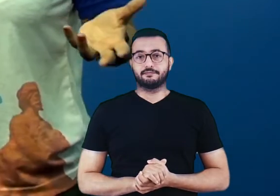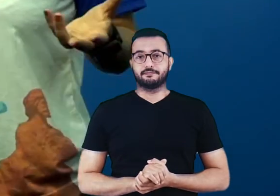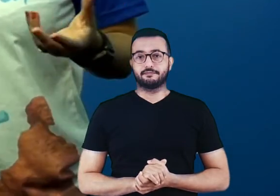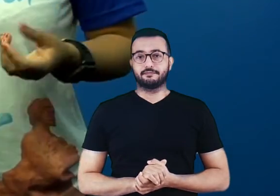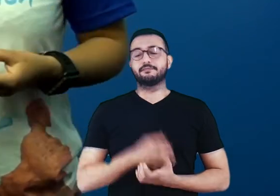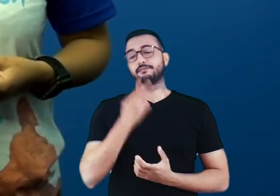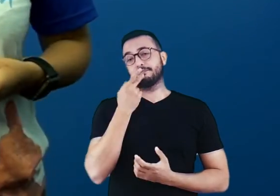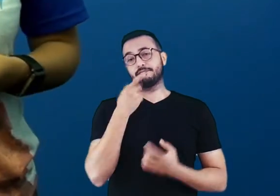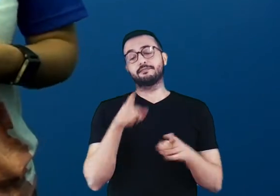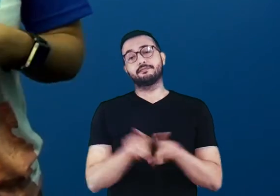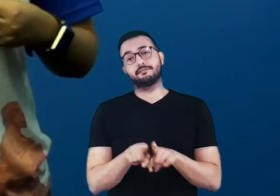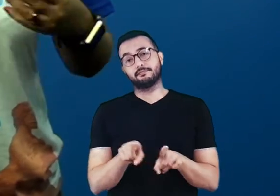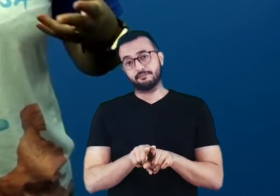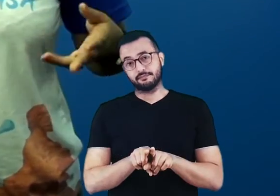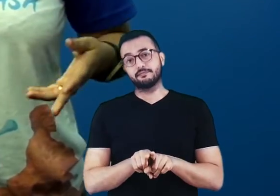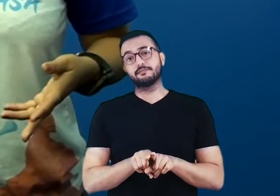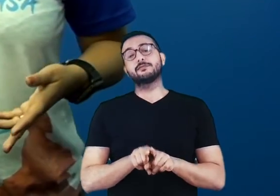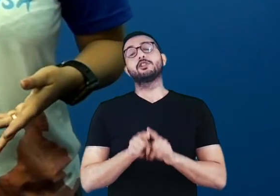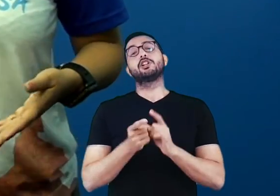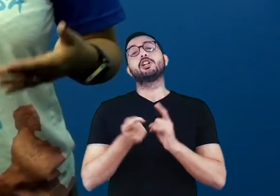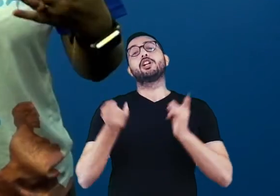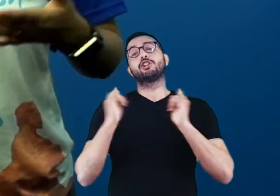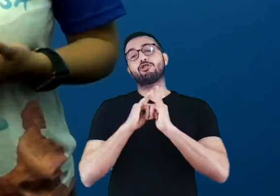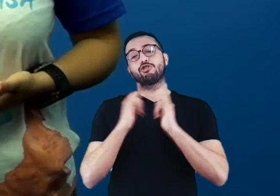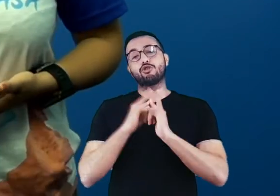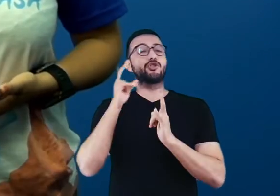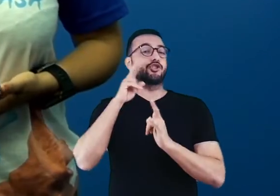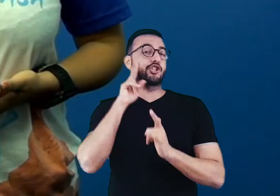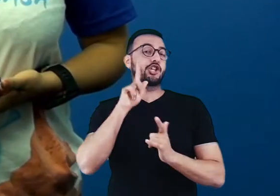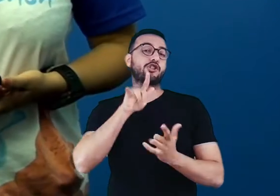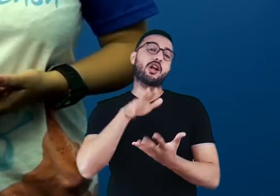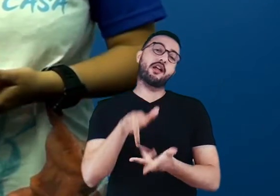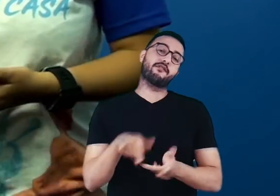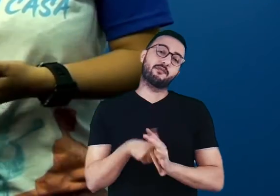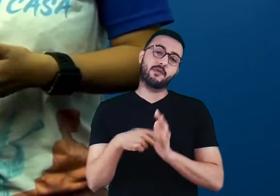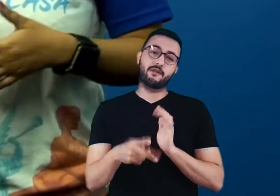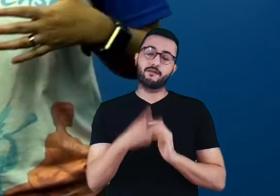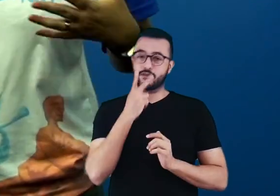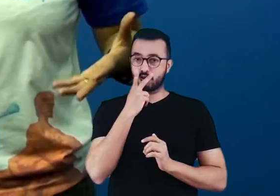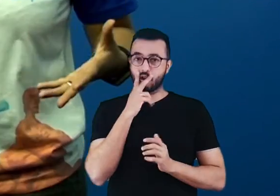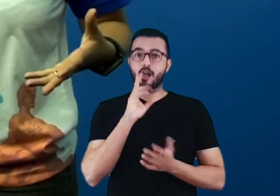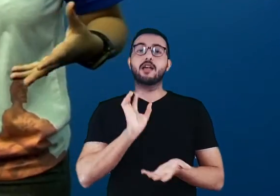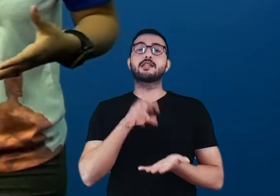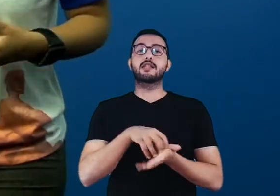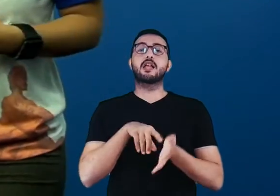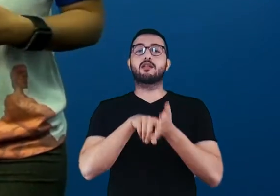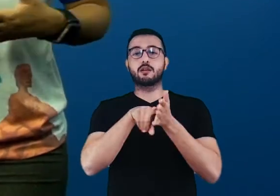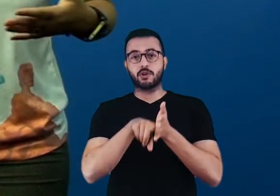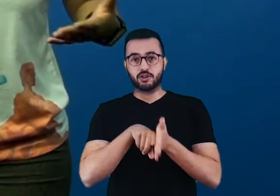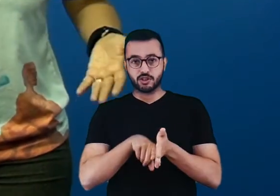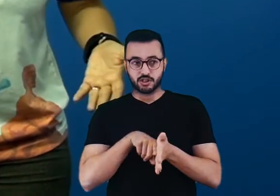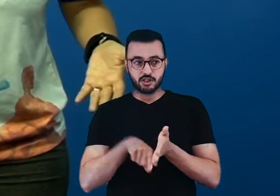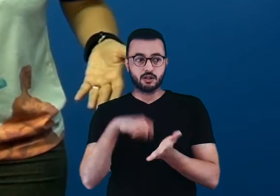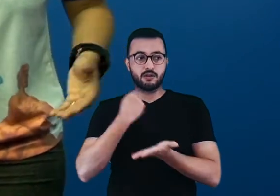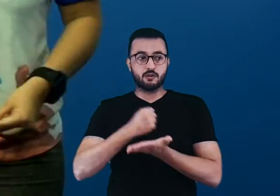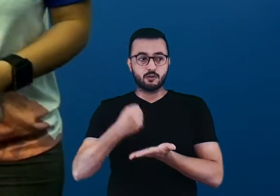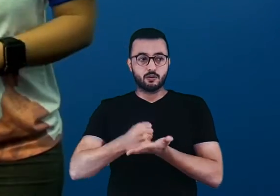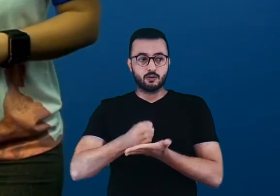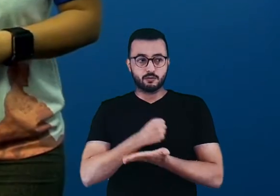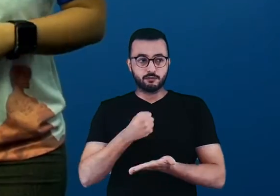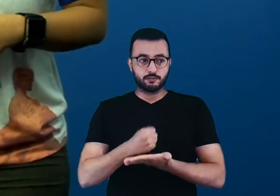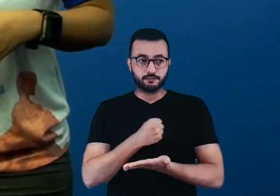Foi falado também um pouco aqui sobre o Instituto Histórico e Geográfico da Vitória de Santo Antão, que é um centro de pesquisa e